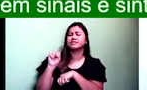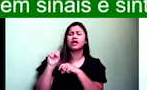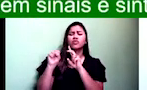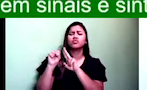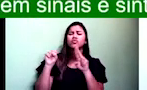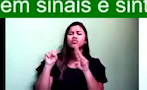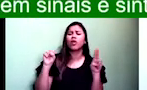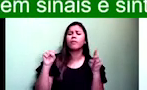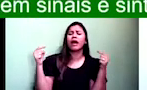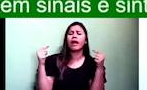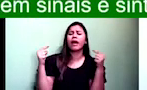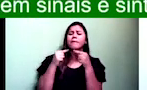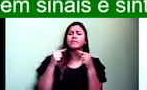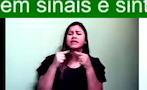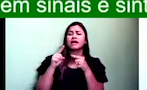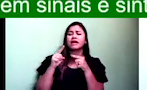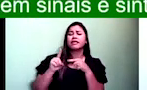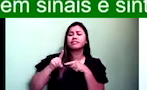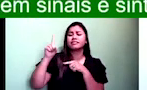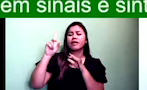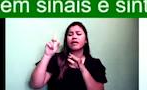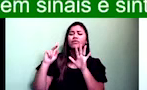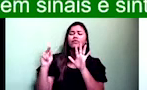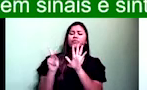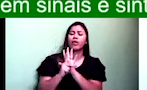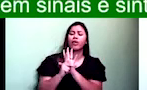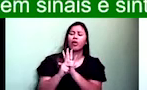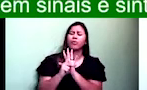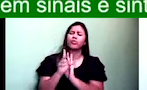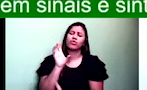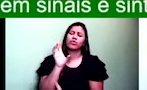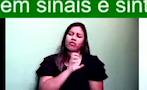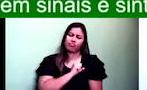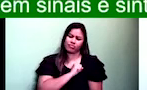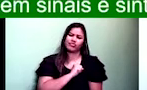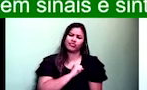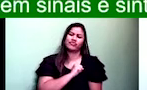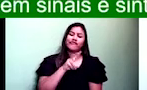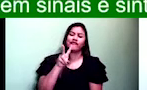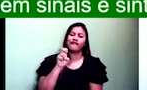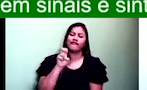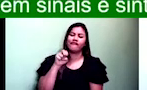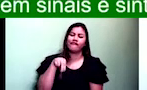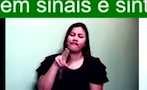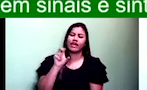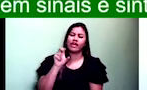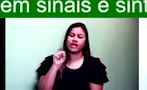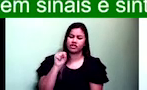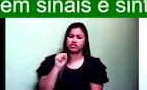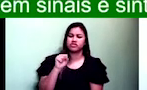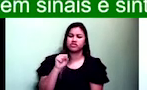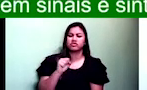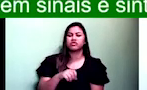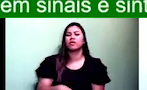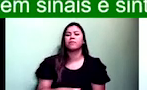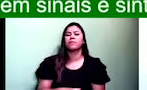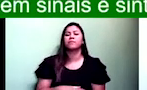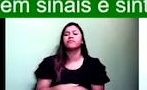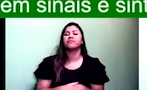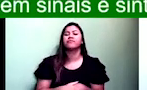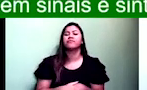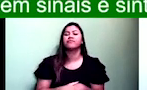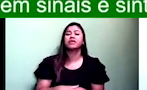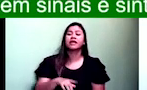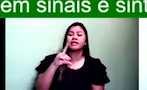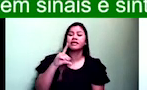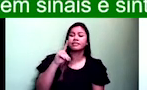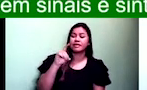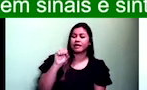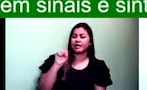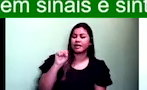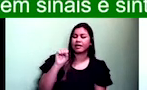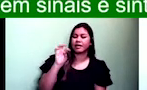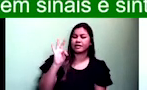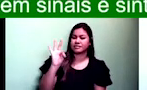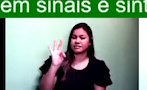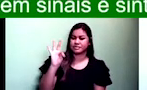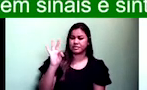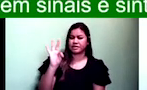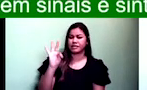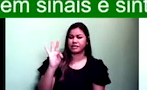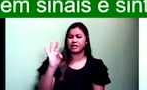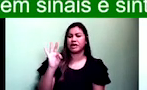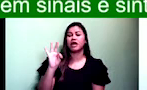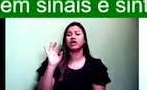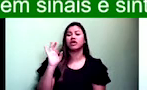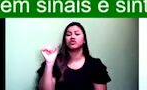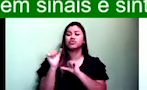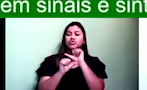do amor, por isso vem a palavra venérea. A terminologia infecções sexualmente transmissíveis,